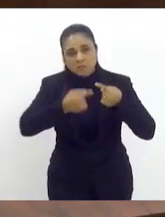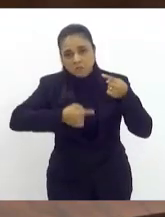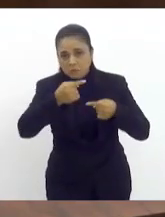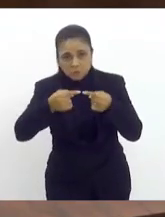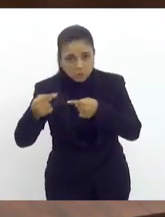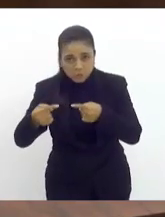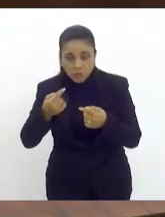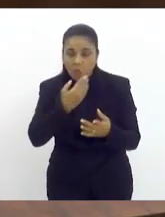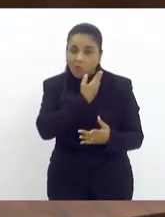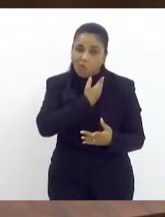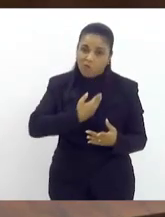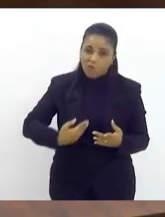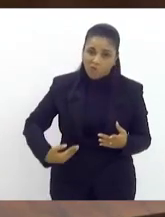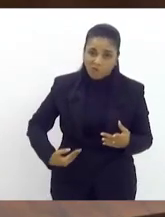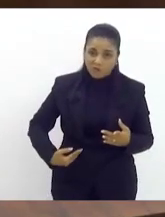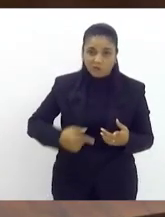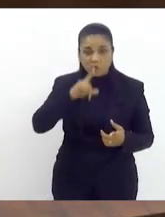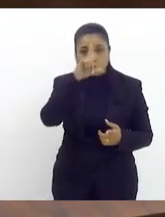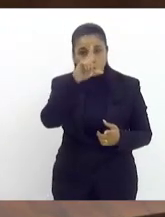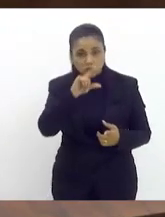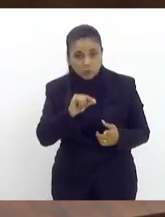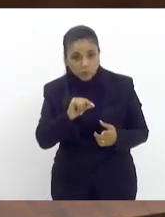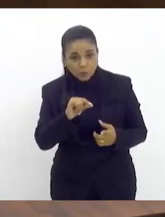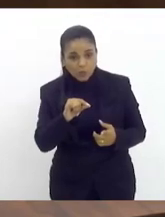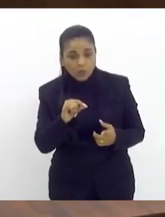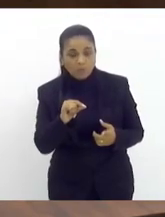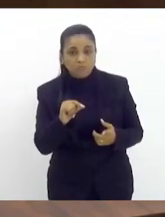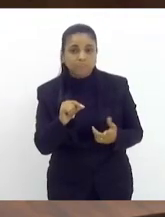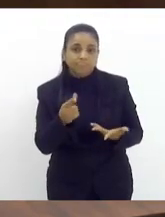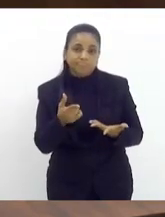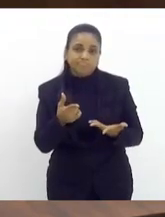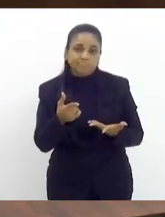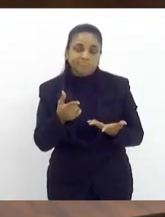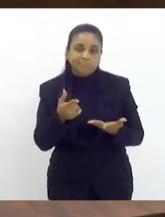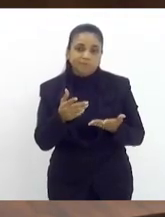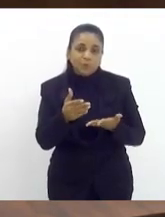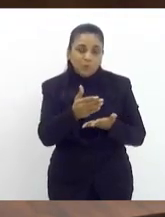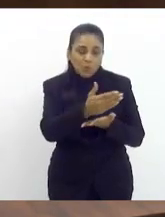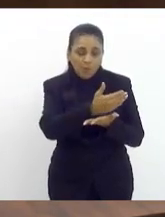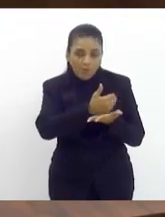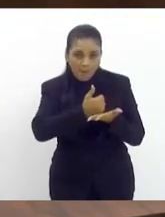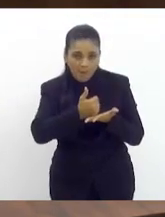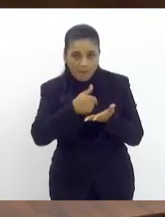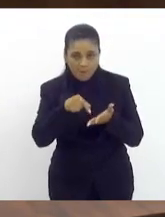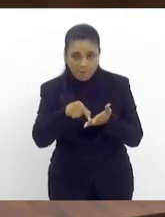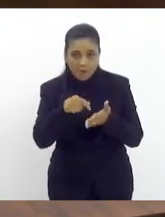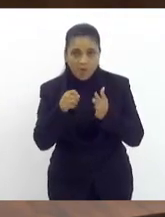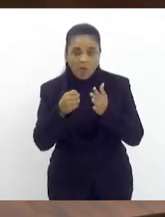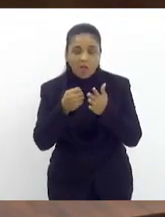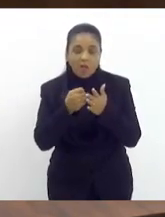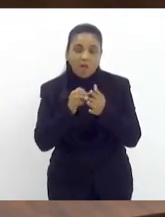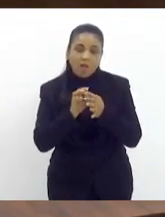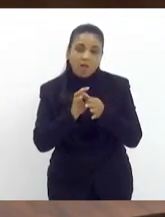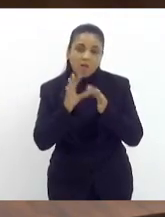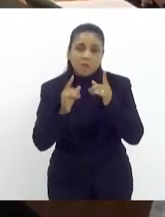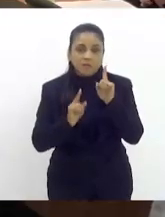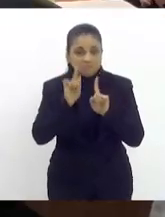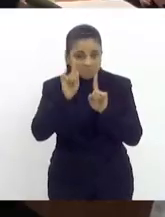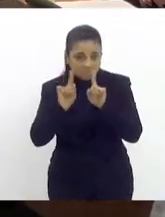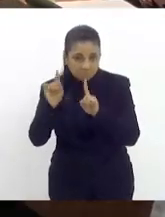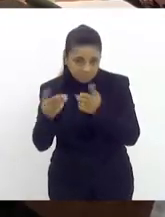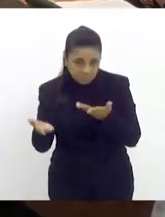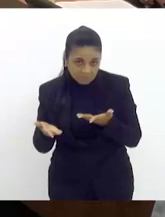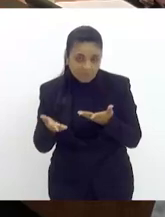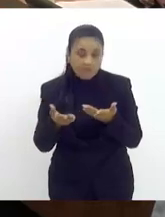ter que diminuir o caderno de encargo da concessão. Dois, que a gente tenha que fazer subsídio pelo Estado, e